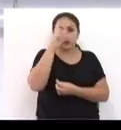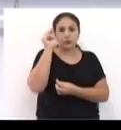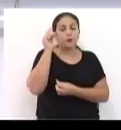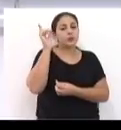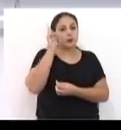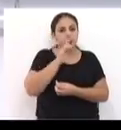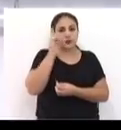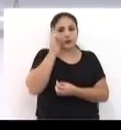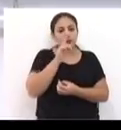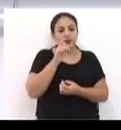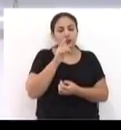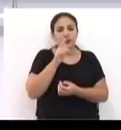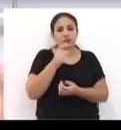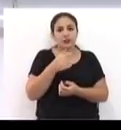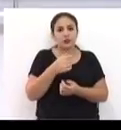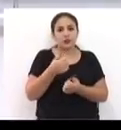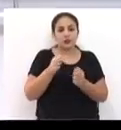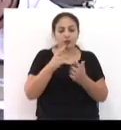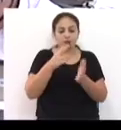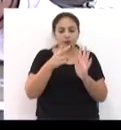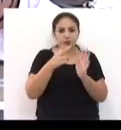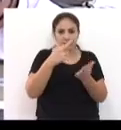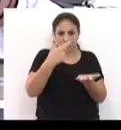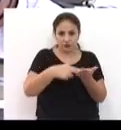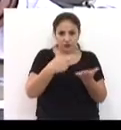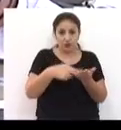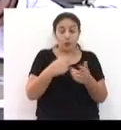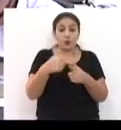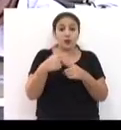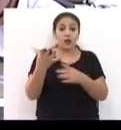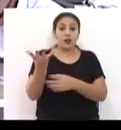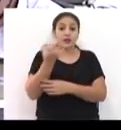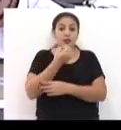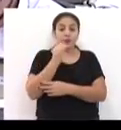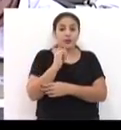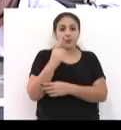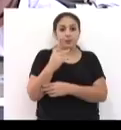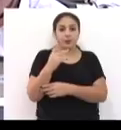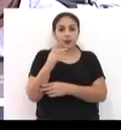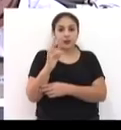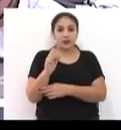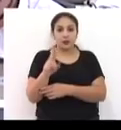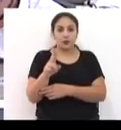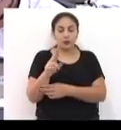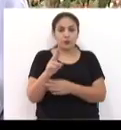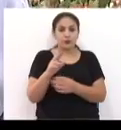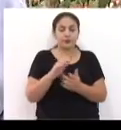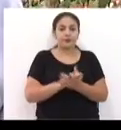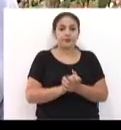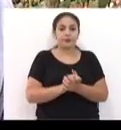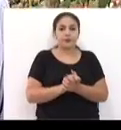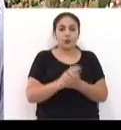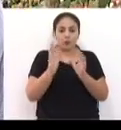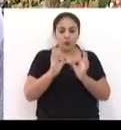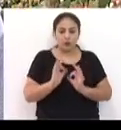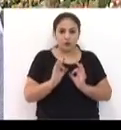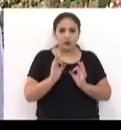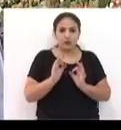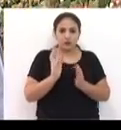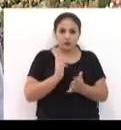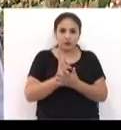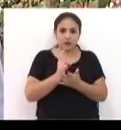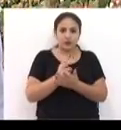município também ganha com a regularização, já que passa a arrecadar o IPTU das residências. O projeto também segue a